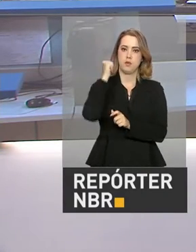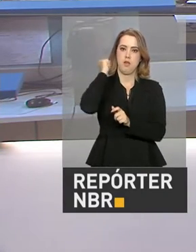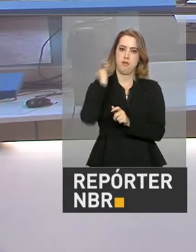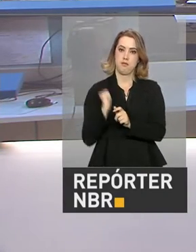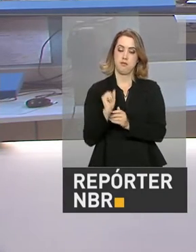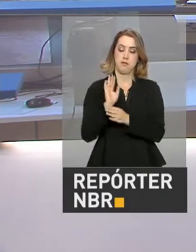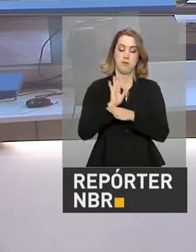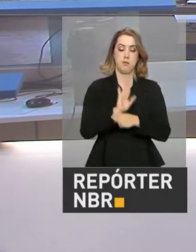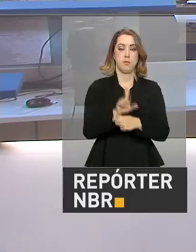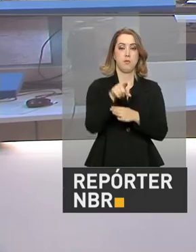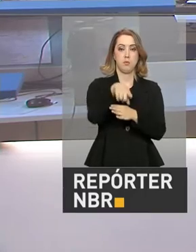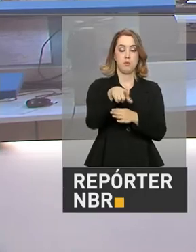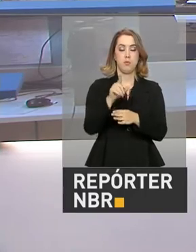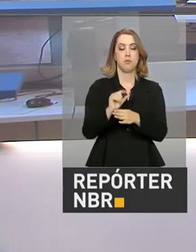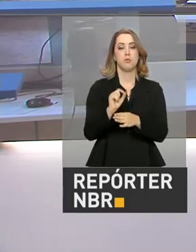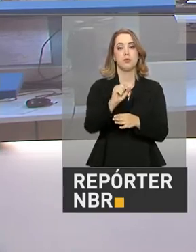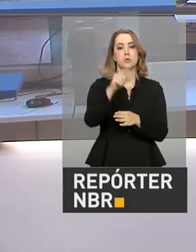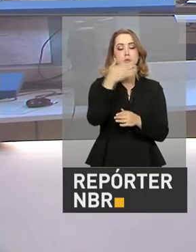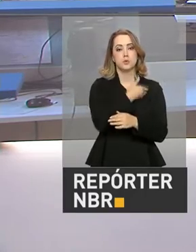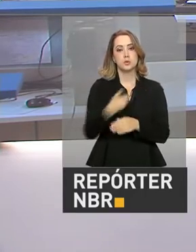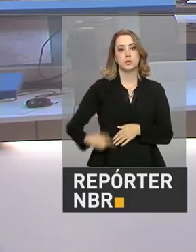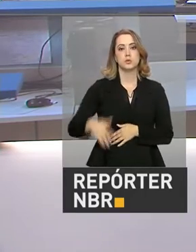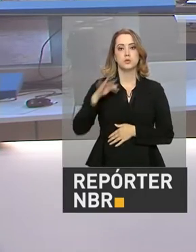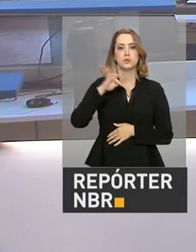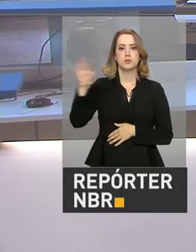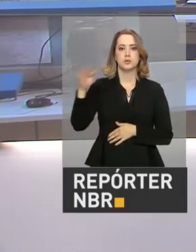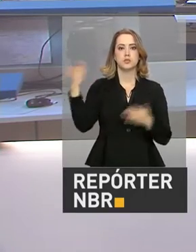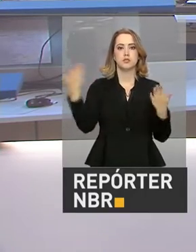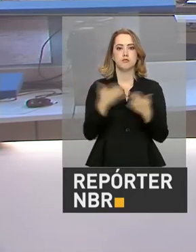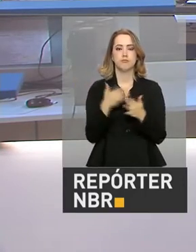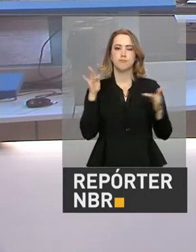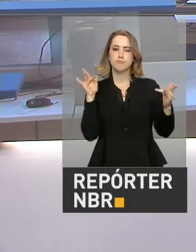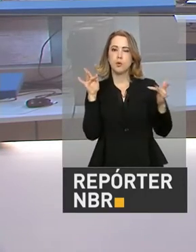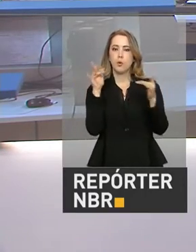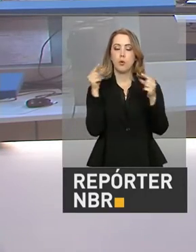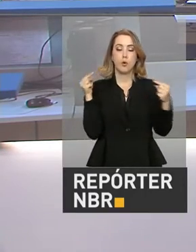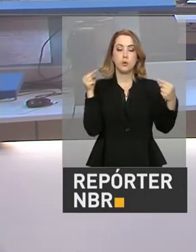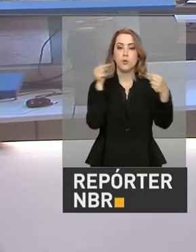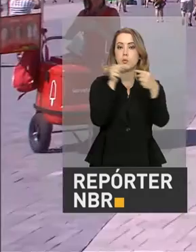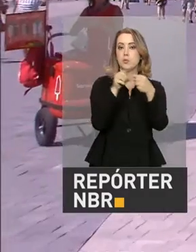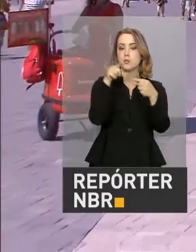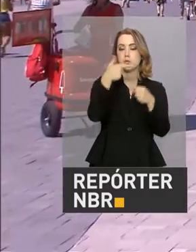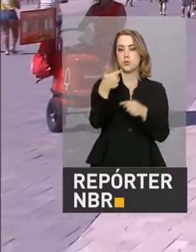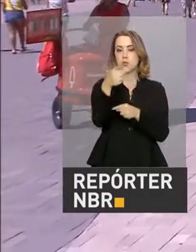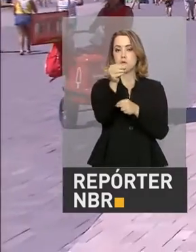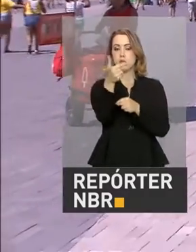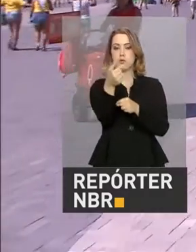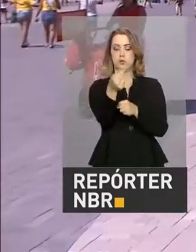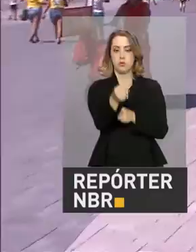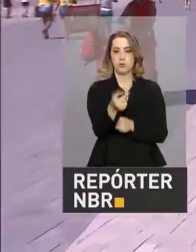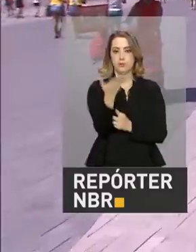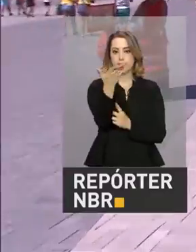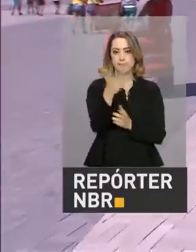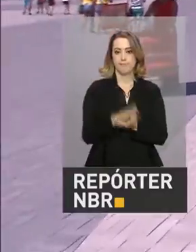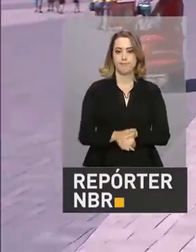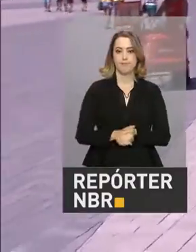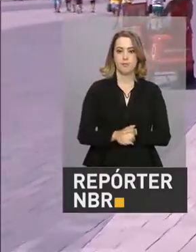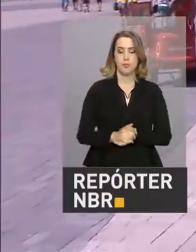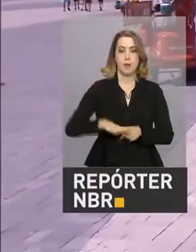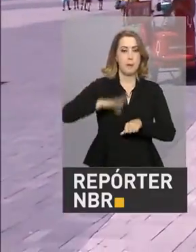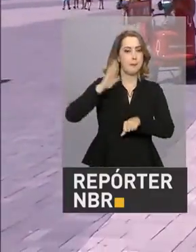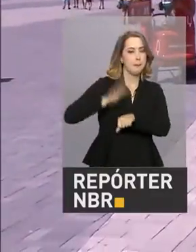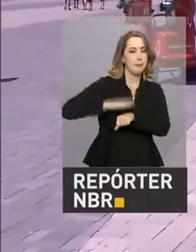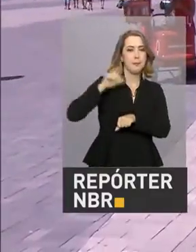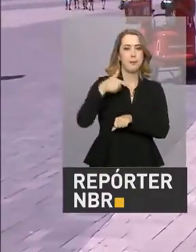continua porque a meta agora são os próximos jogos paralímpicos em Tóquio em 2020 já foram mais de